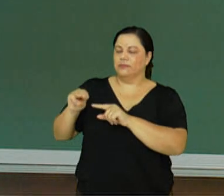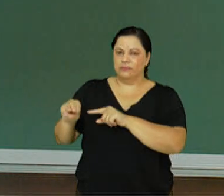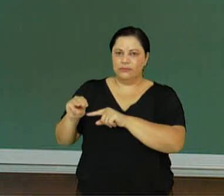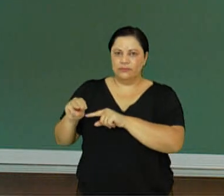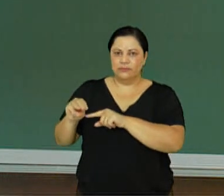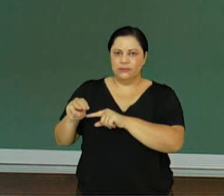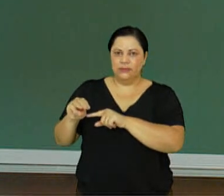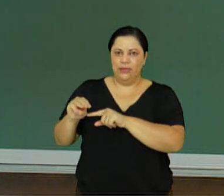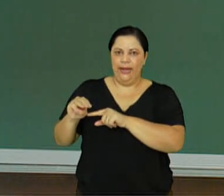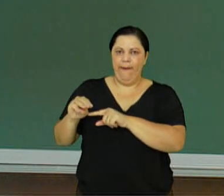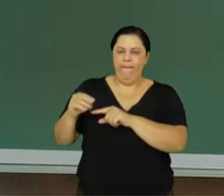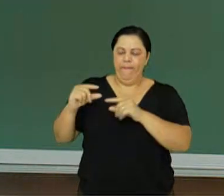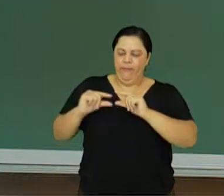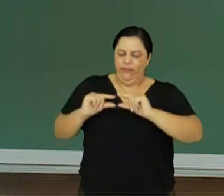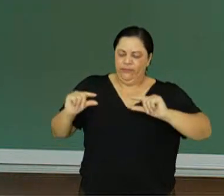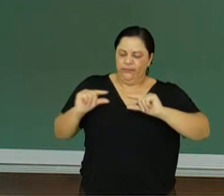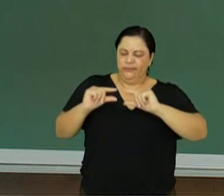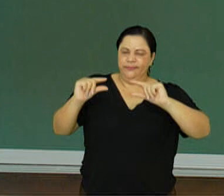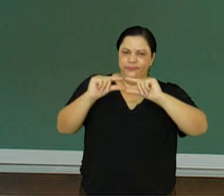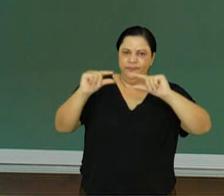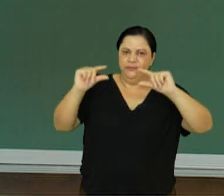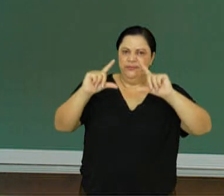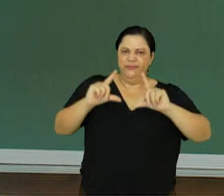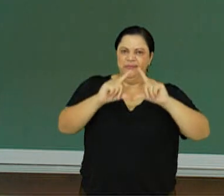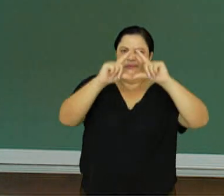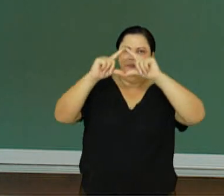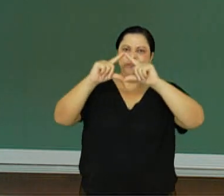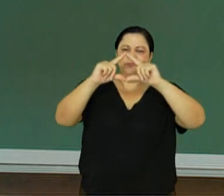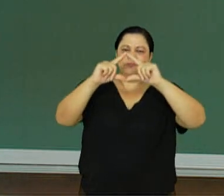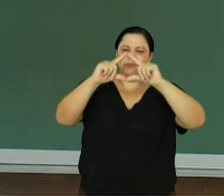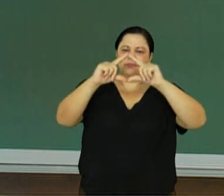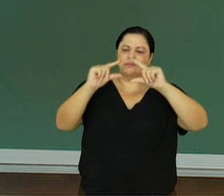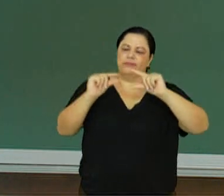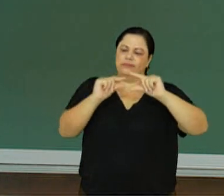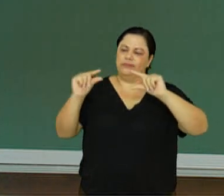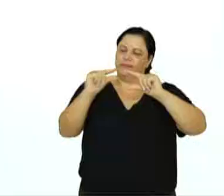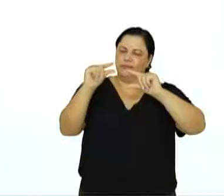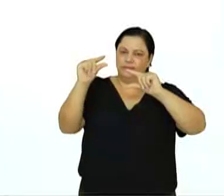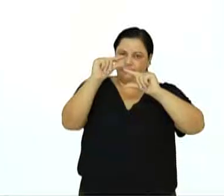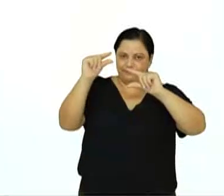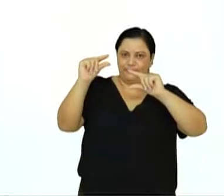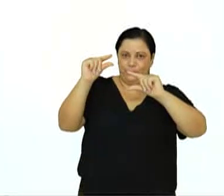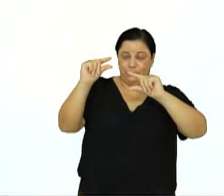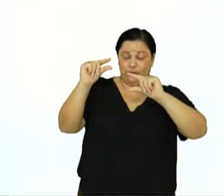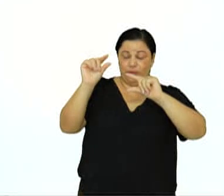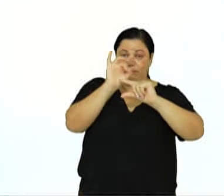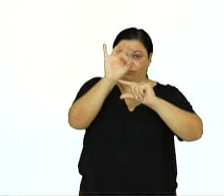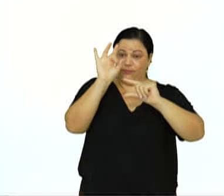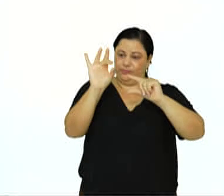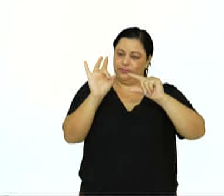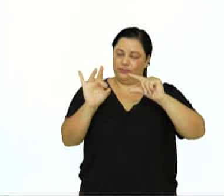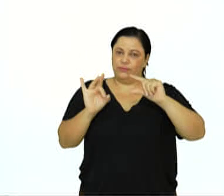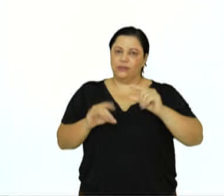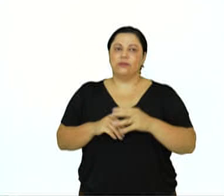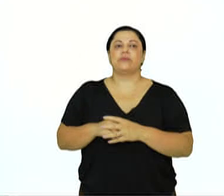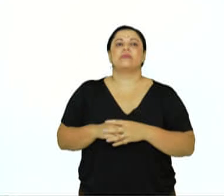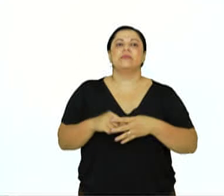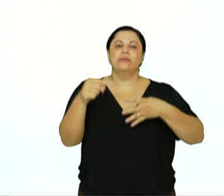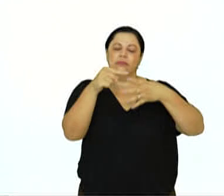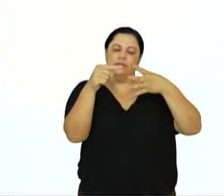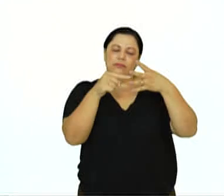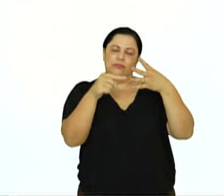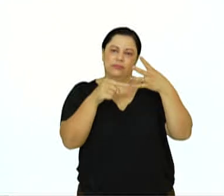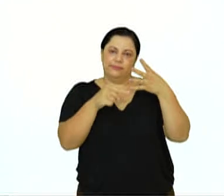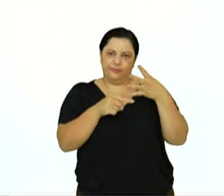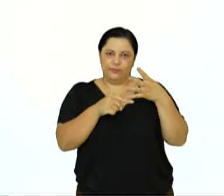eles, sendo que a base superior de cada bloco é igual à base inferior do bloco que